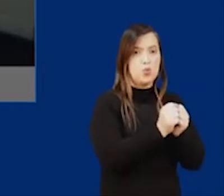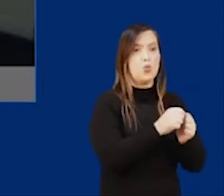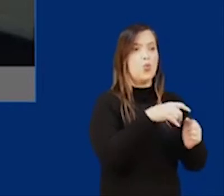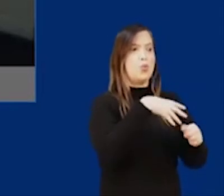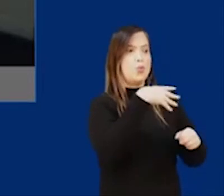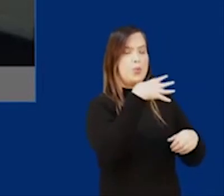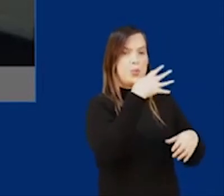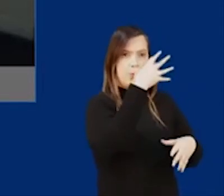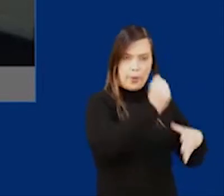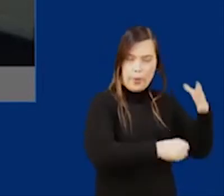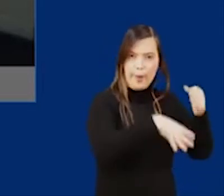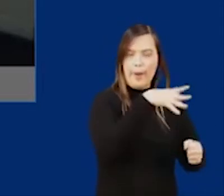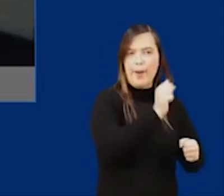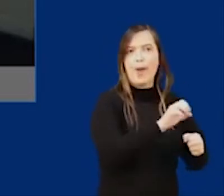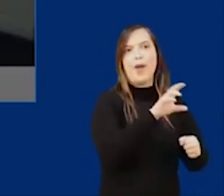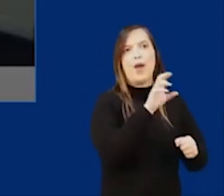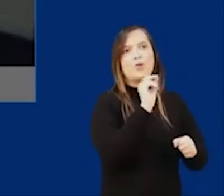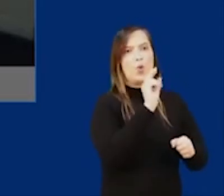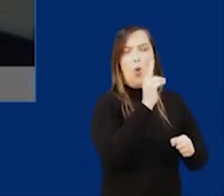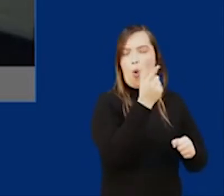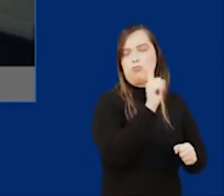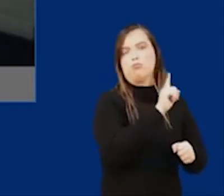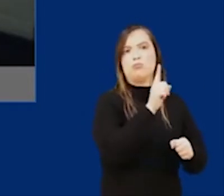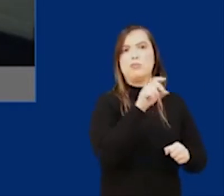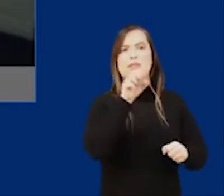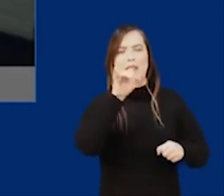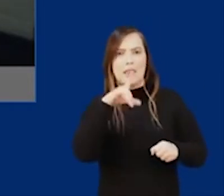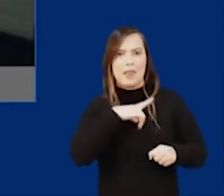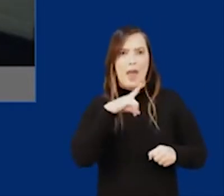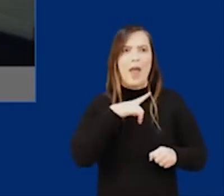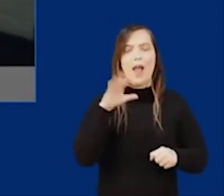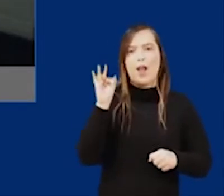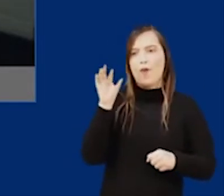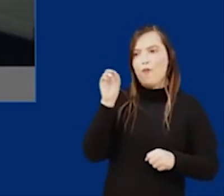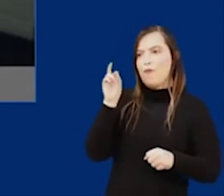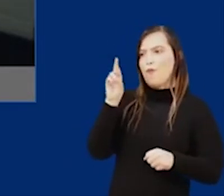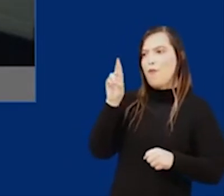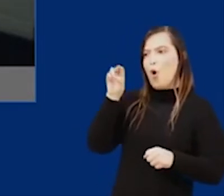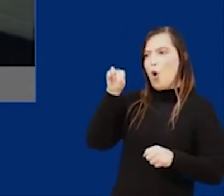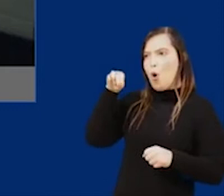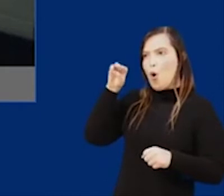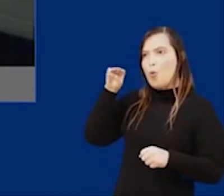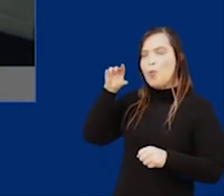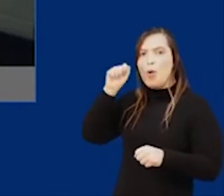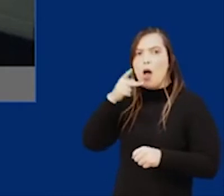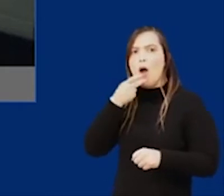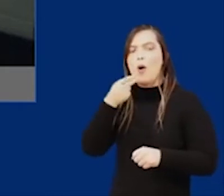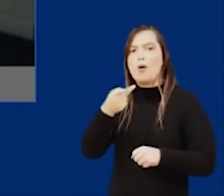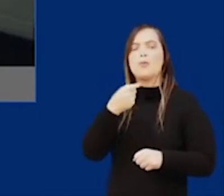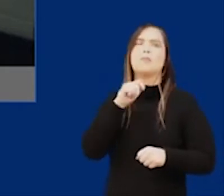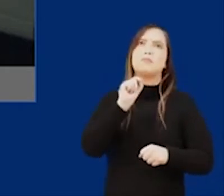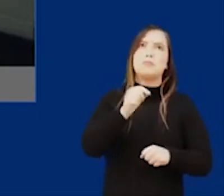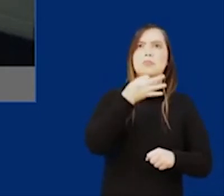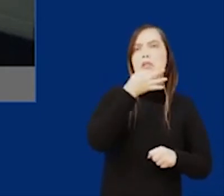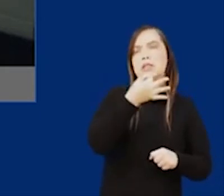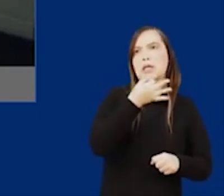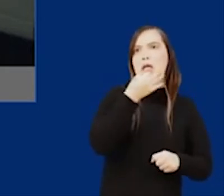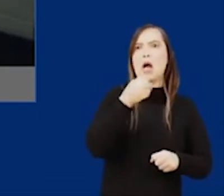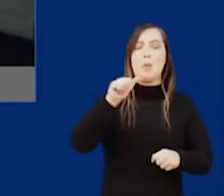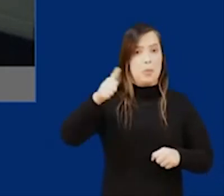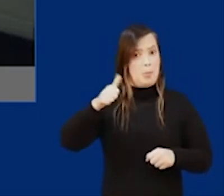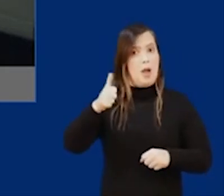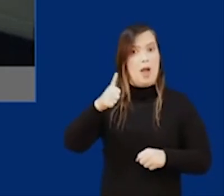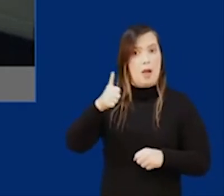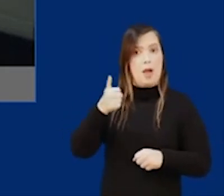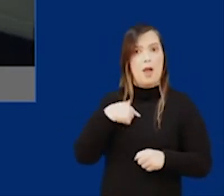E se a gente tem, né, se vocês têm algum posicionamento sobre fórmula, lógico, isso é vendido muito, né, como a primeira opção, como a